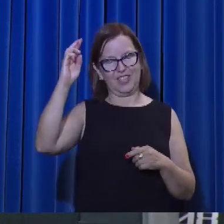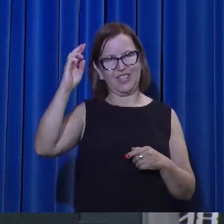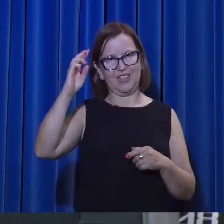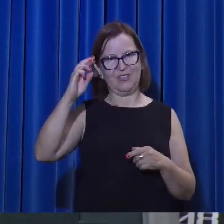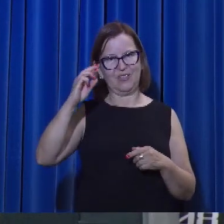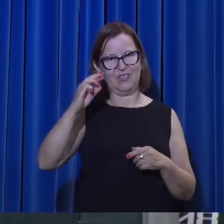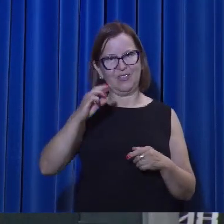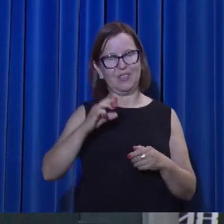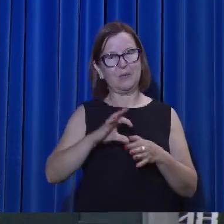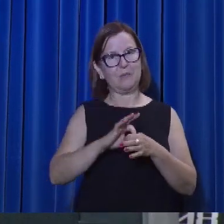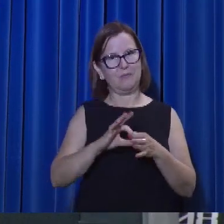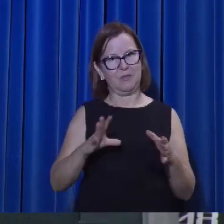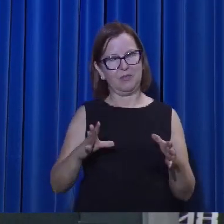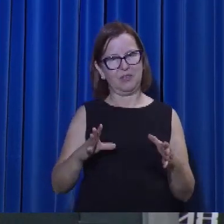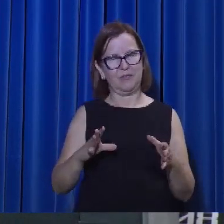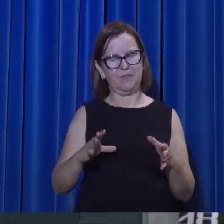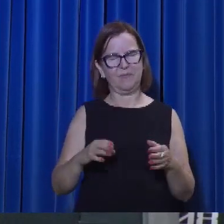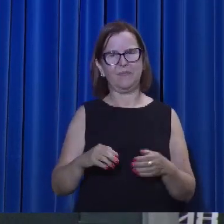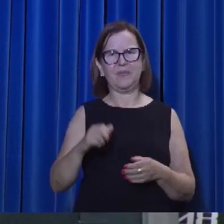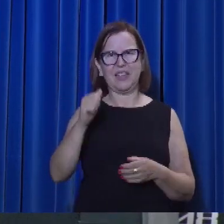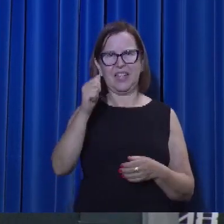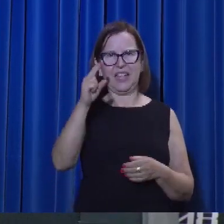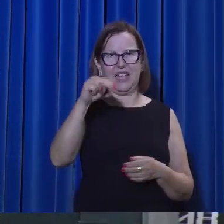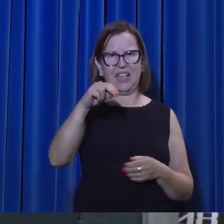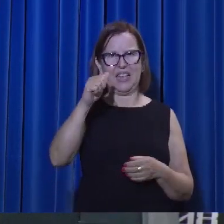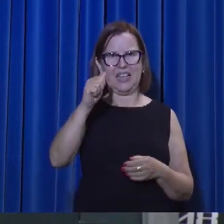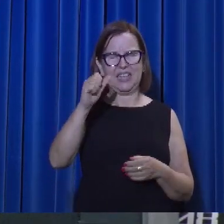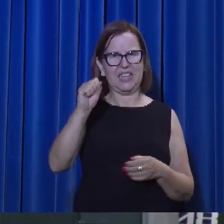Anás, Caifás,